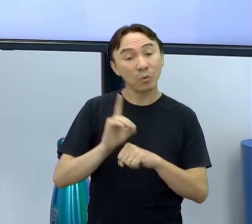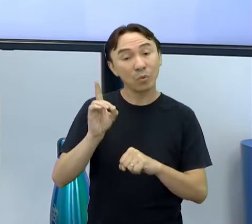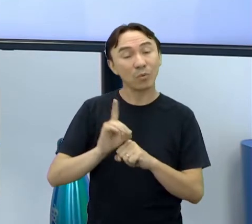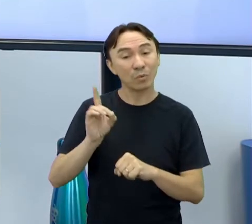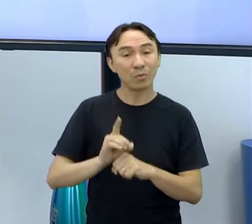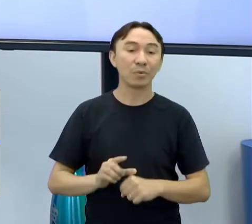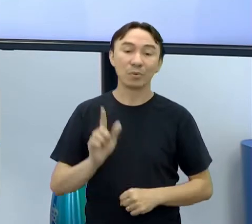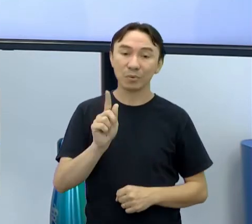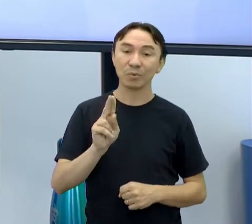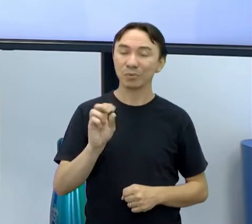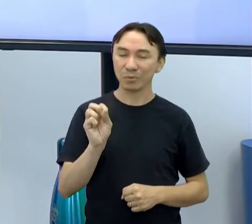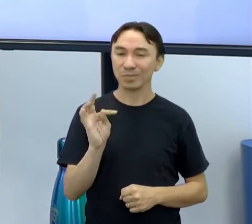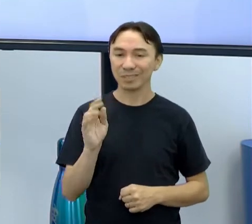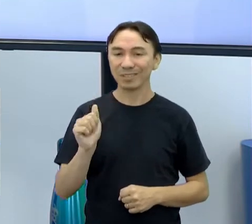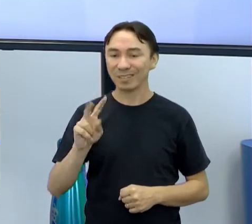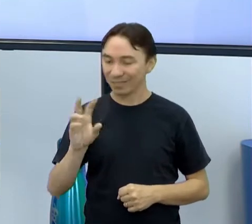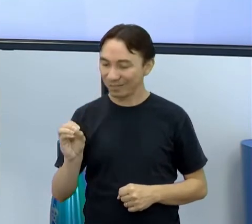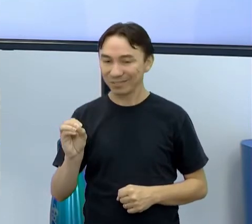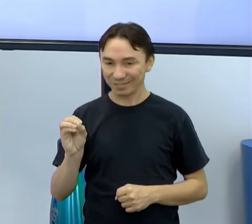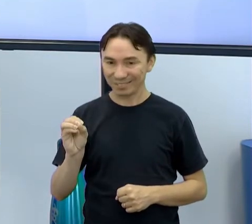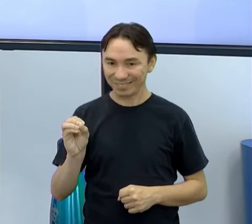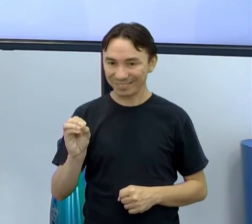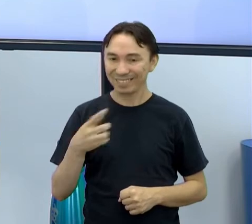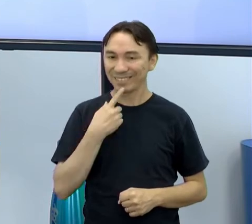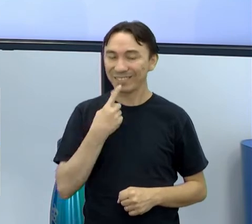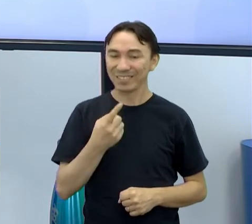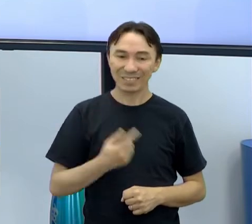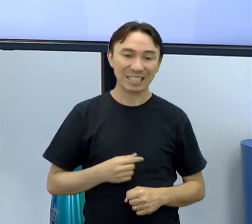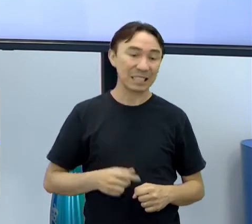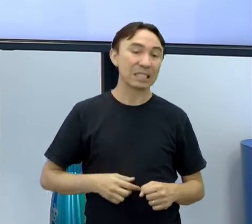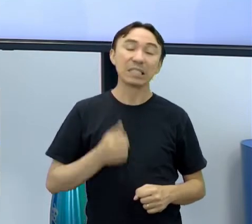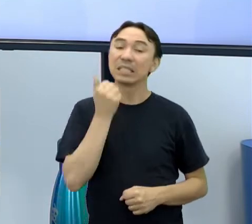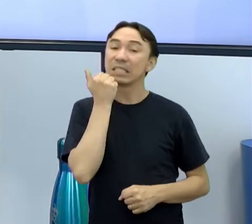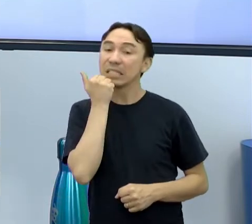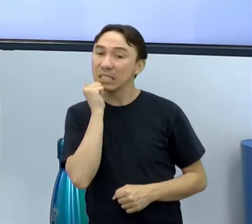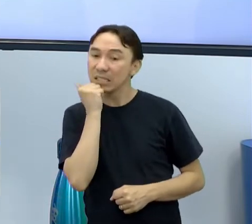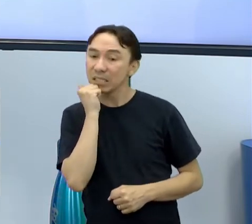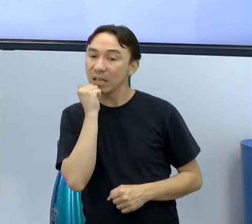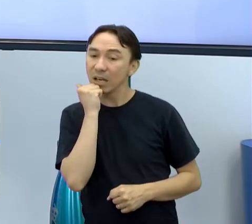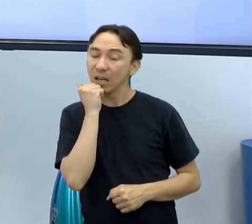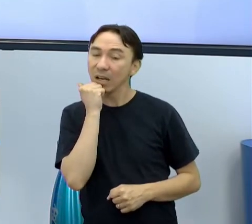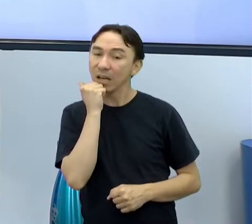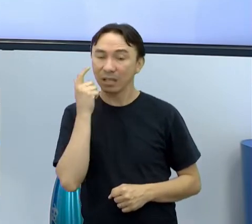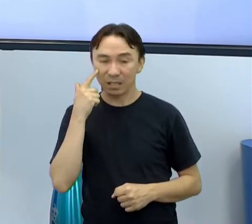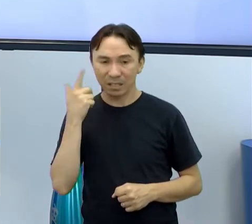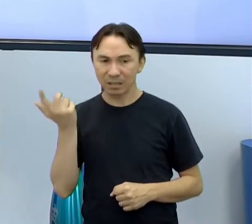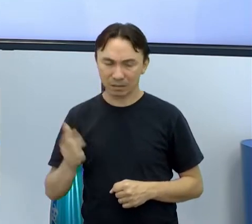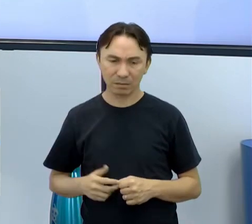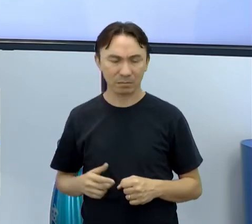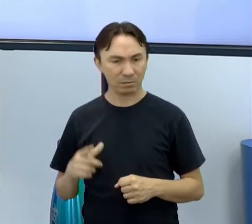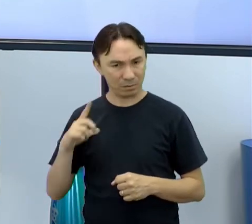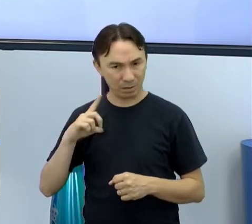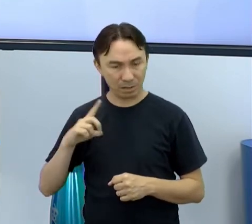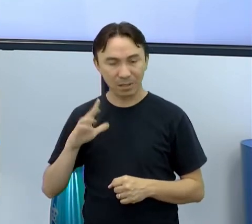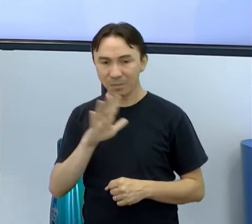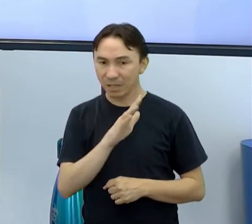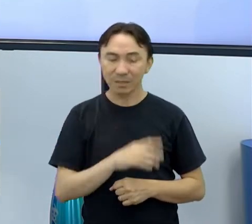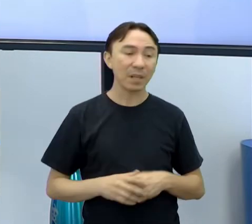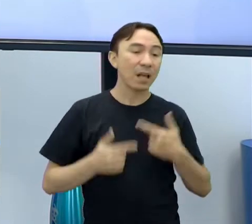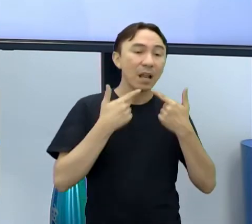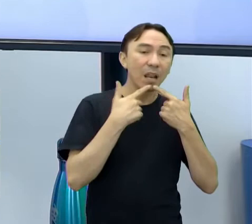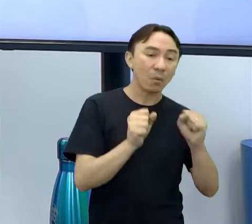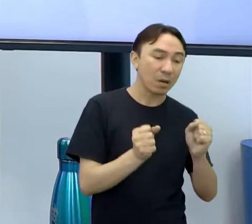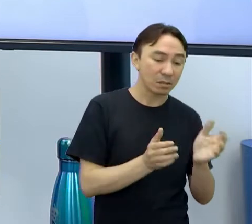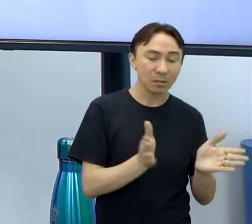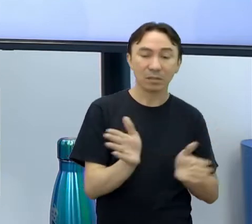uma linguagem bem acessível, certo? Então, ele não deixou de lado ali as questões científicas, muito pelo contrário,